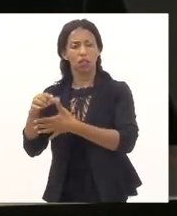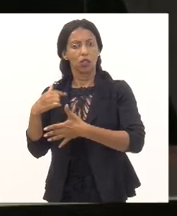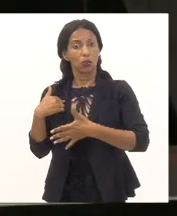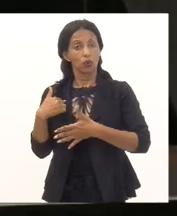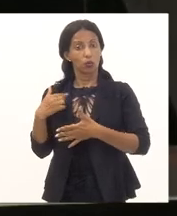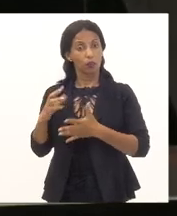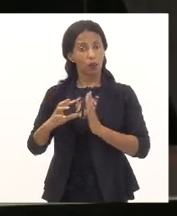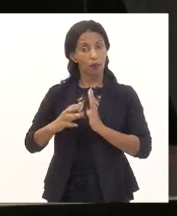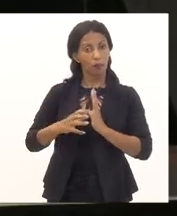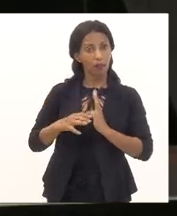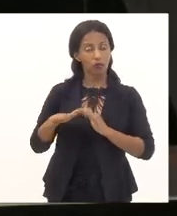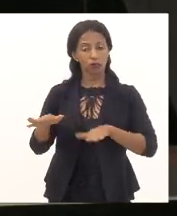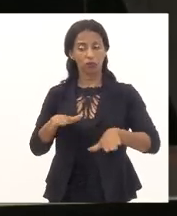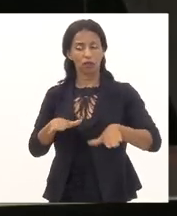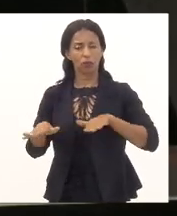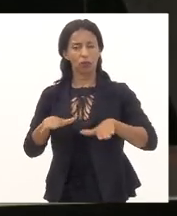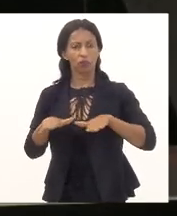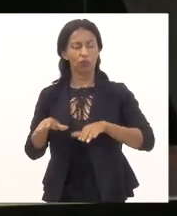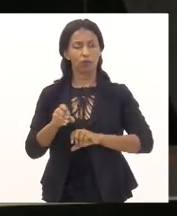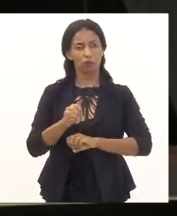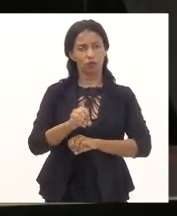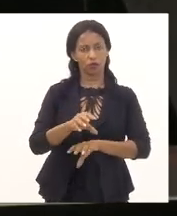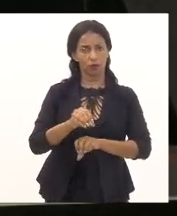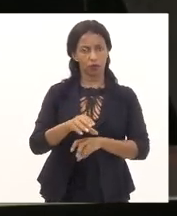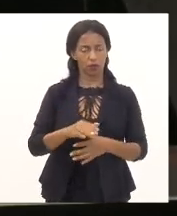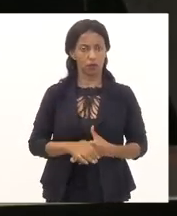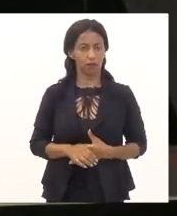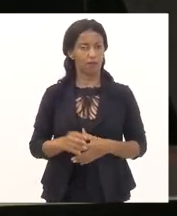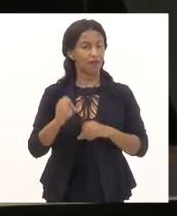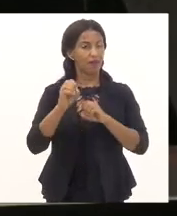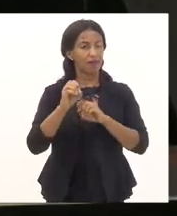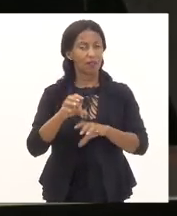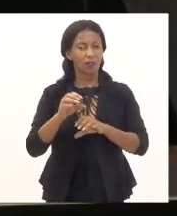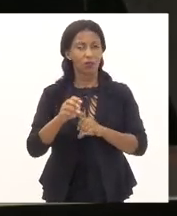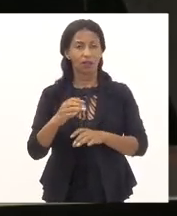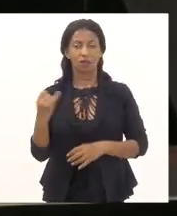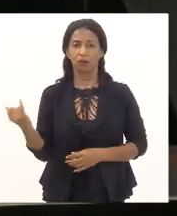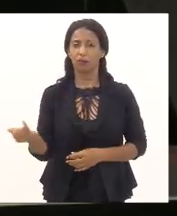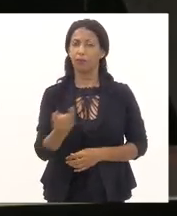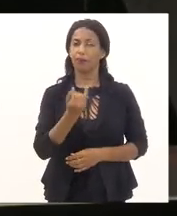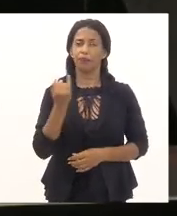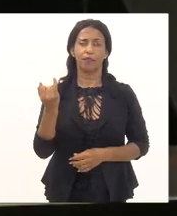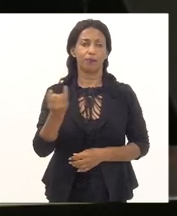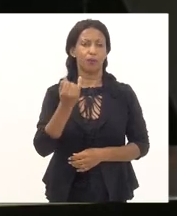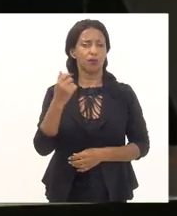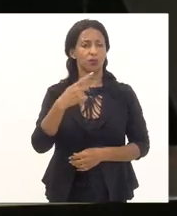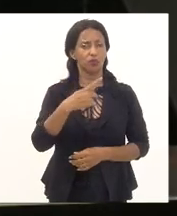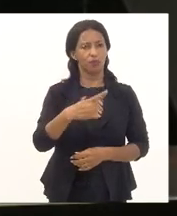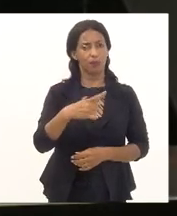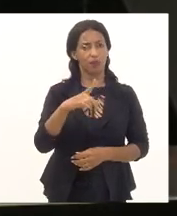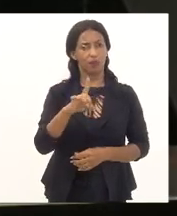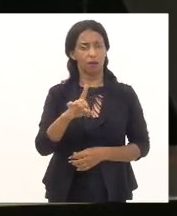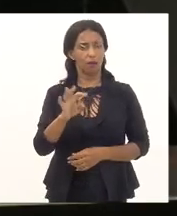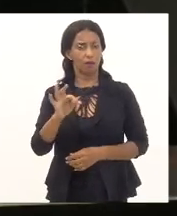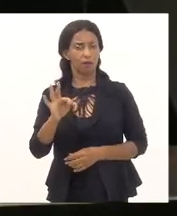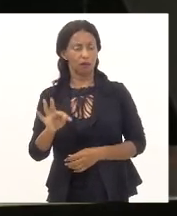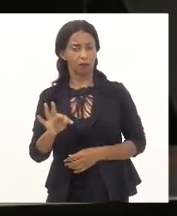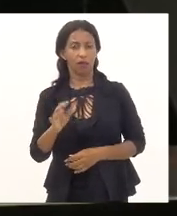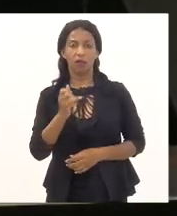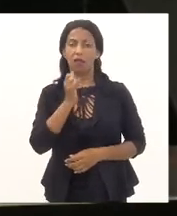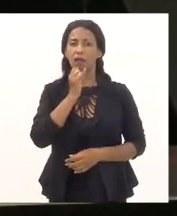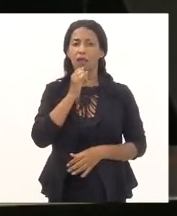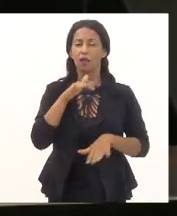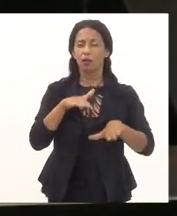que estão à frente do movimento de educação. A educação é algo tão importante para o PDT que, a exemplo